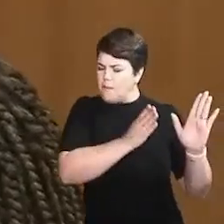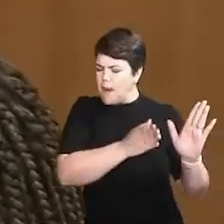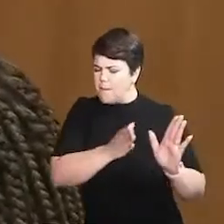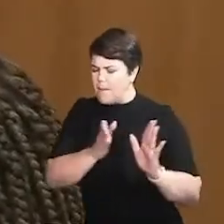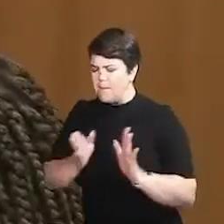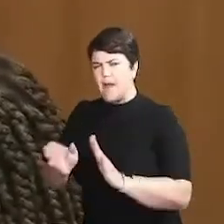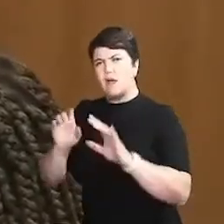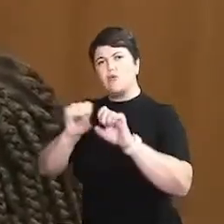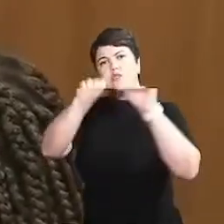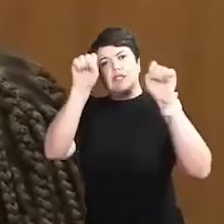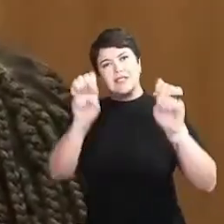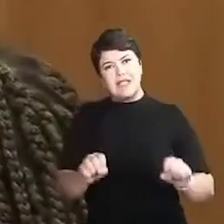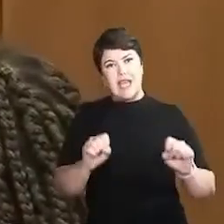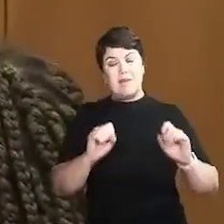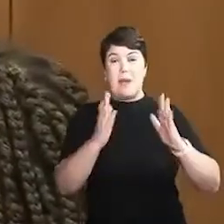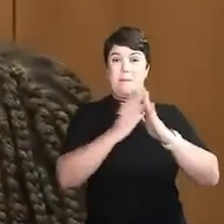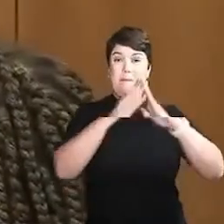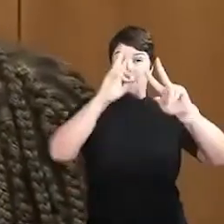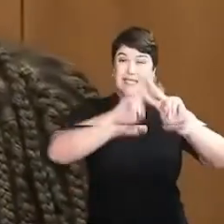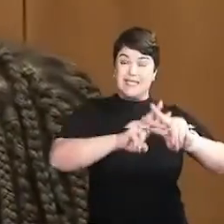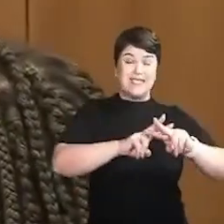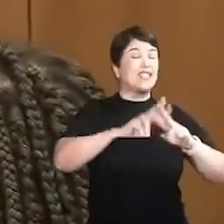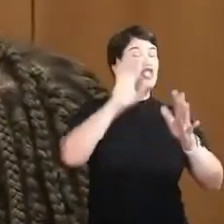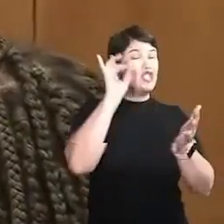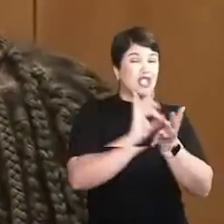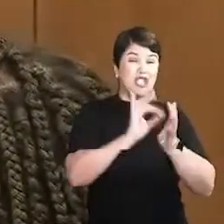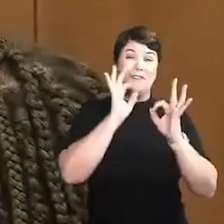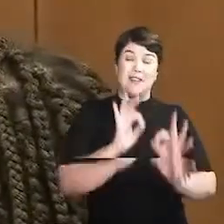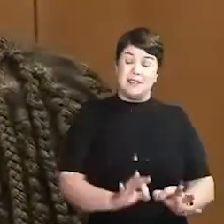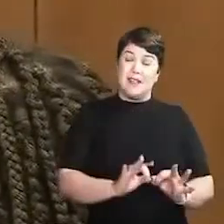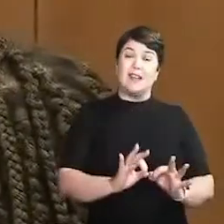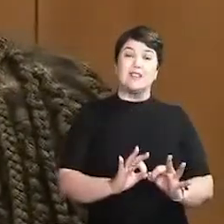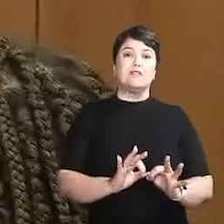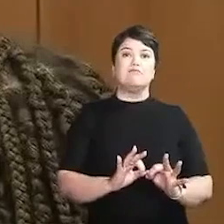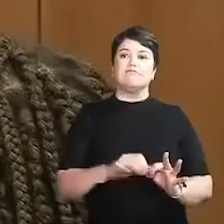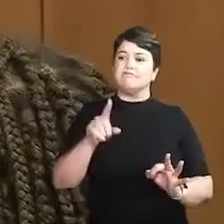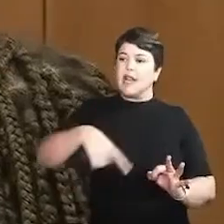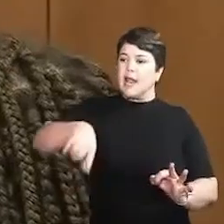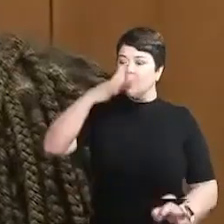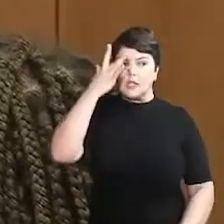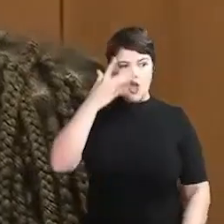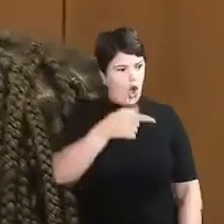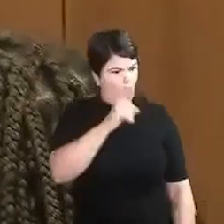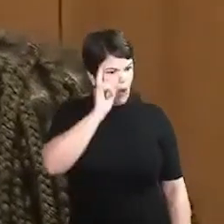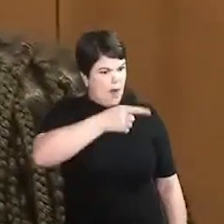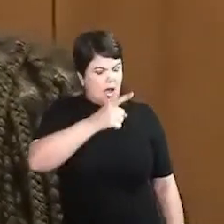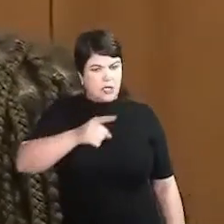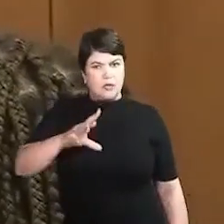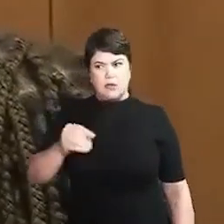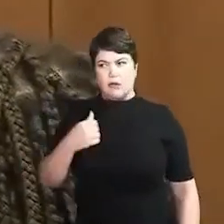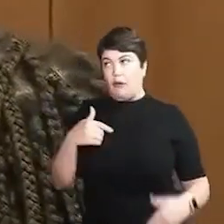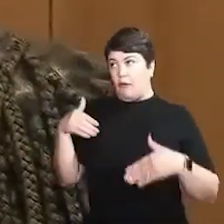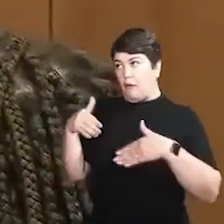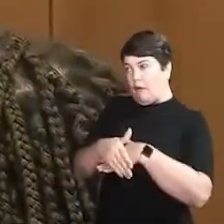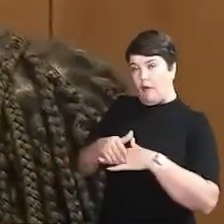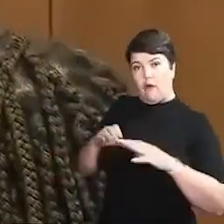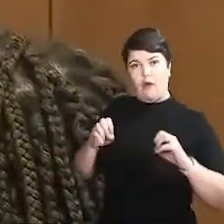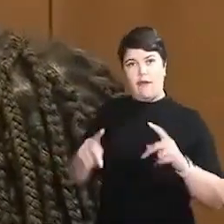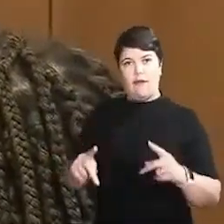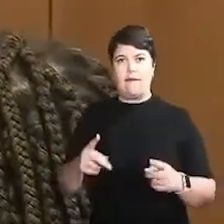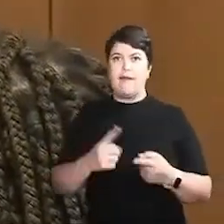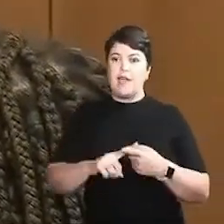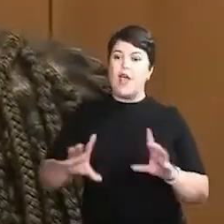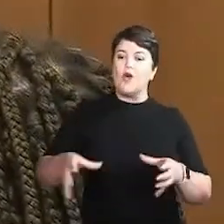penitenciário que objetivamente enfraqueça a capacidade de comando de